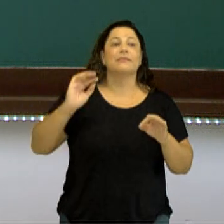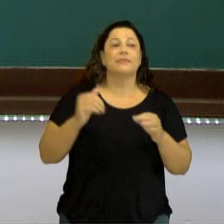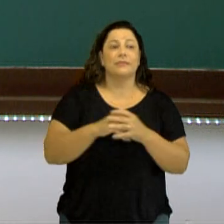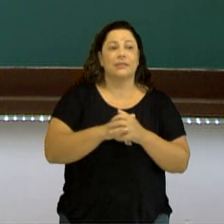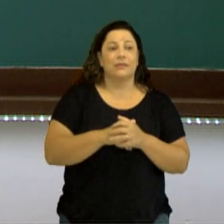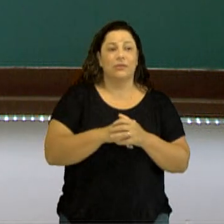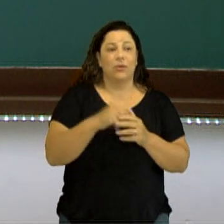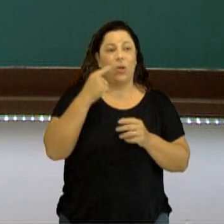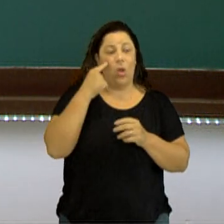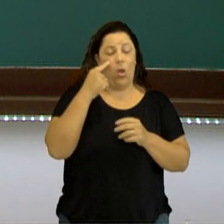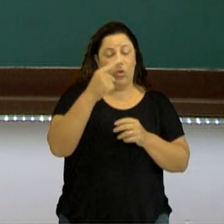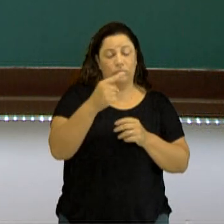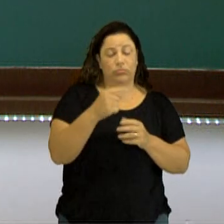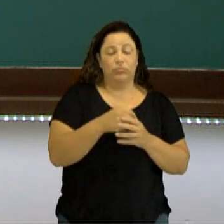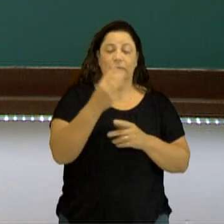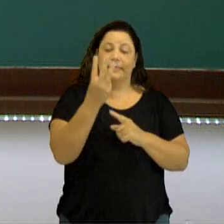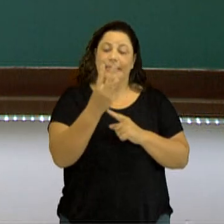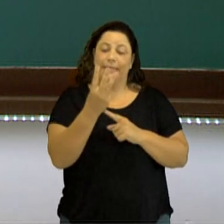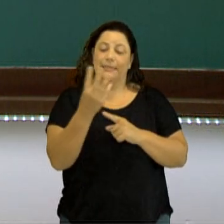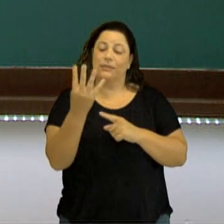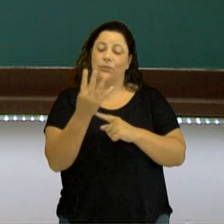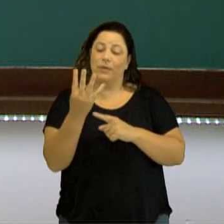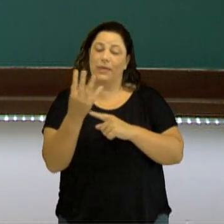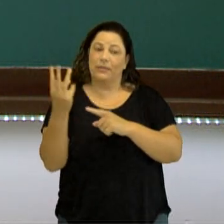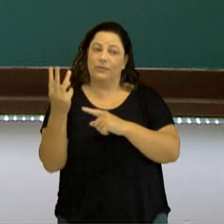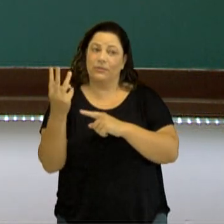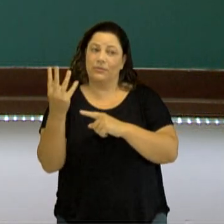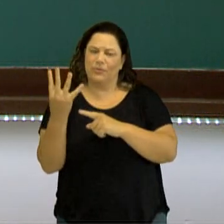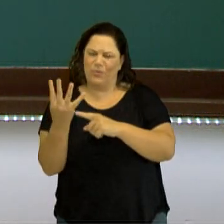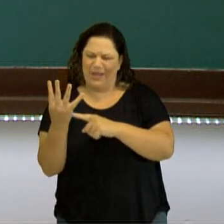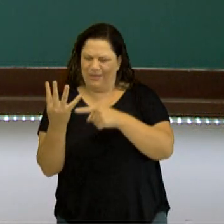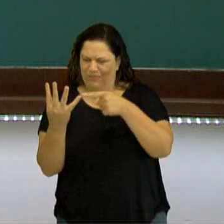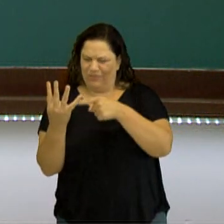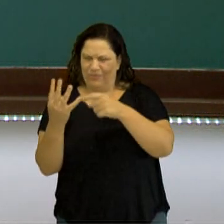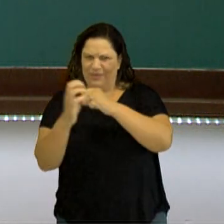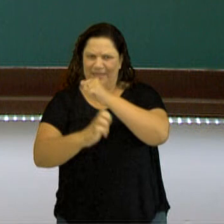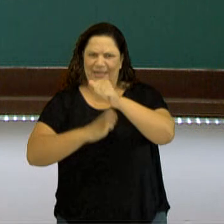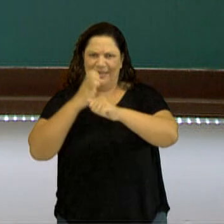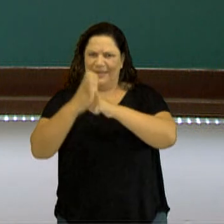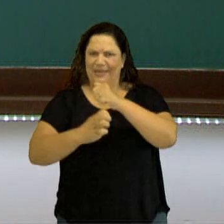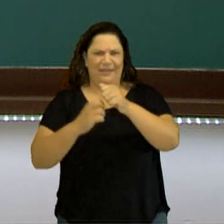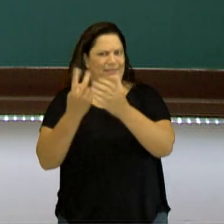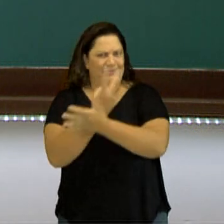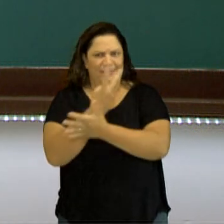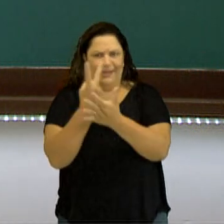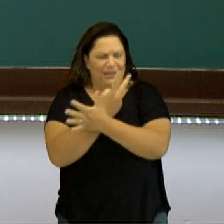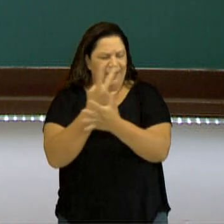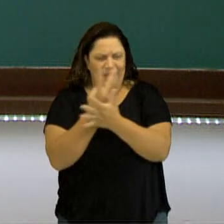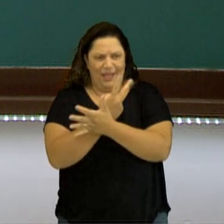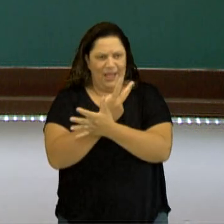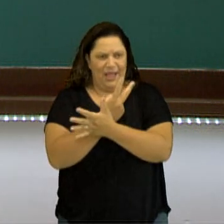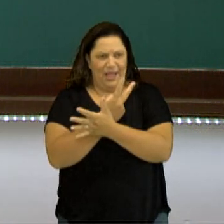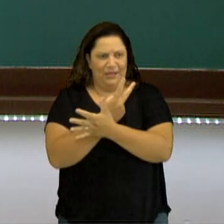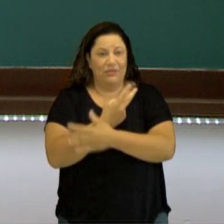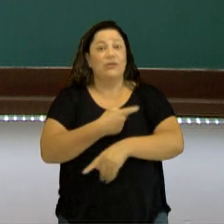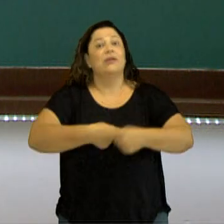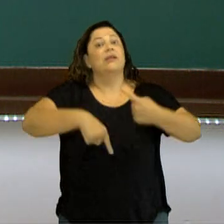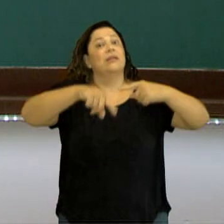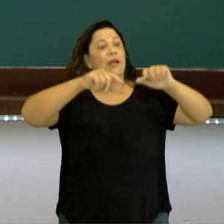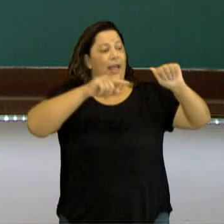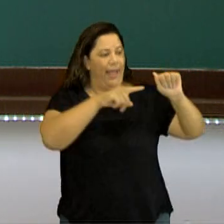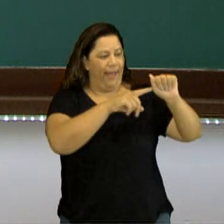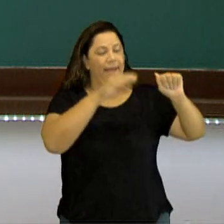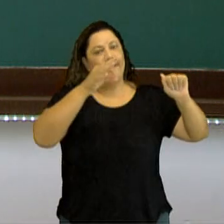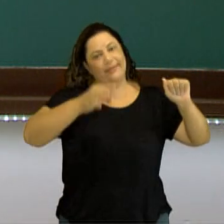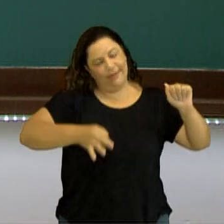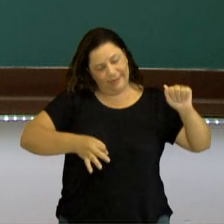3 prótons, 4 nêutrons e 4 elétrons. Aqui já está errado. Então, eu sei que a alternativa A vai estar correta.